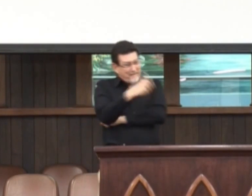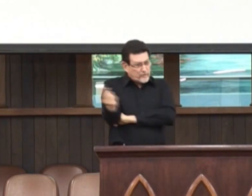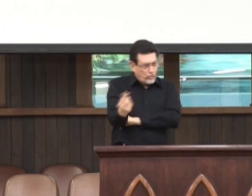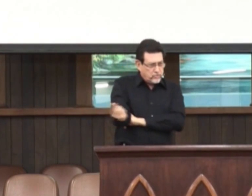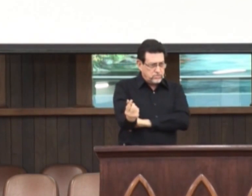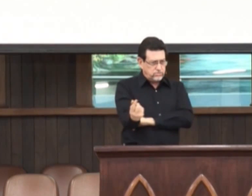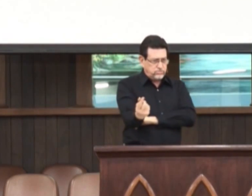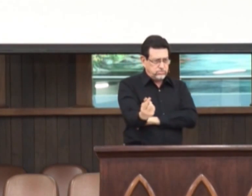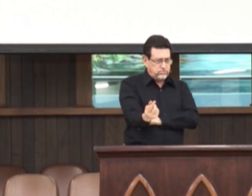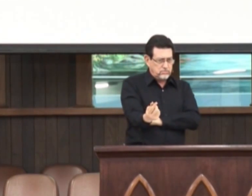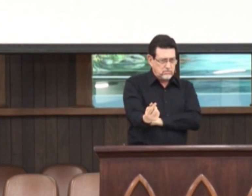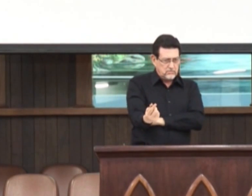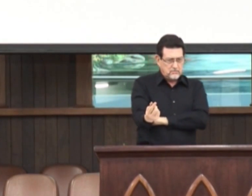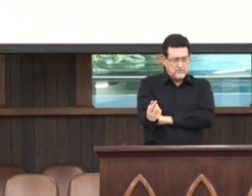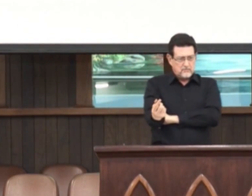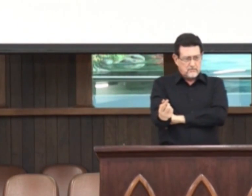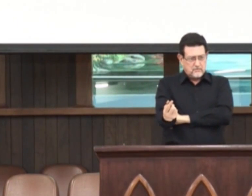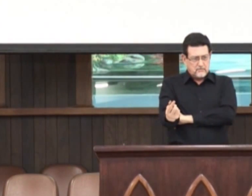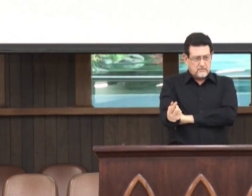Um bêbado?